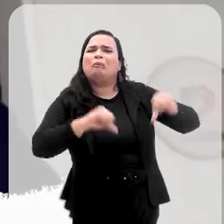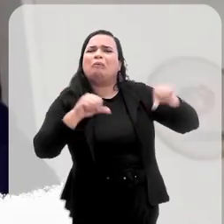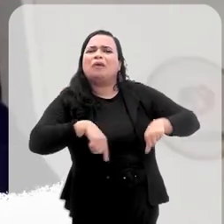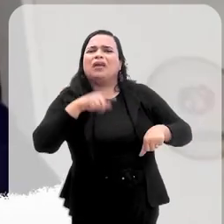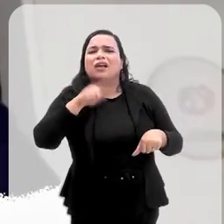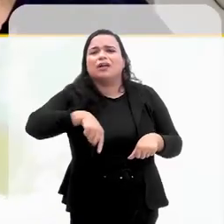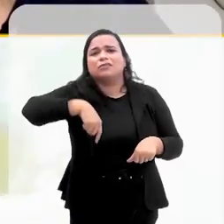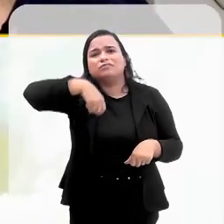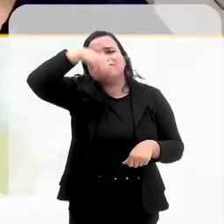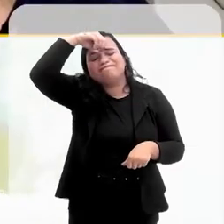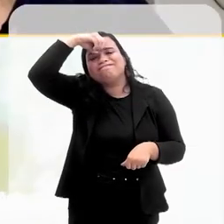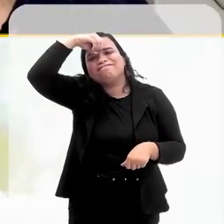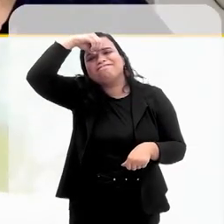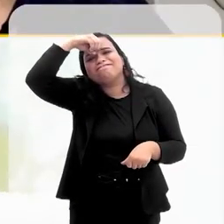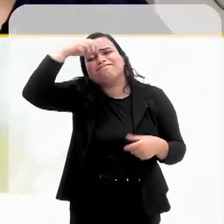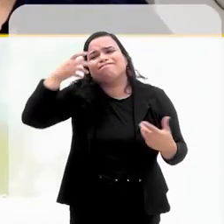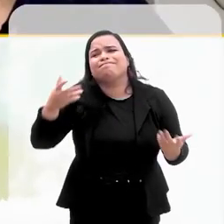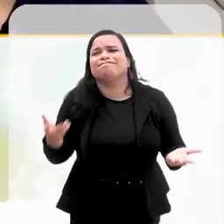ignorante.